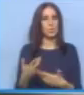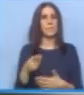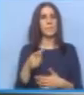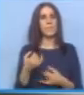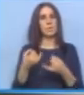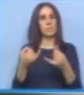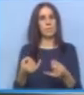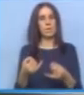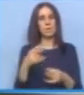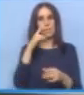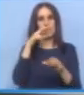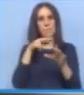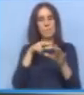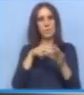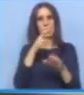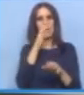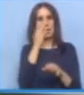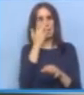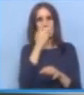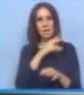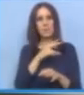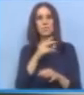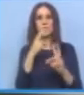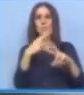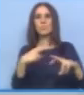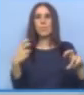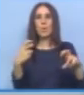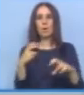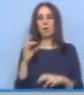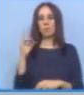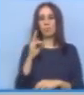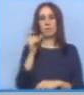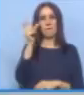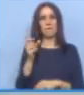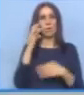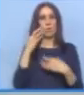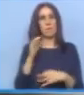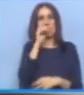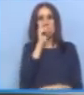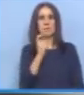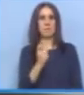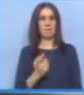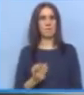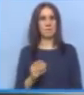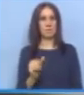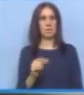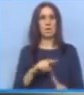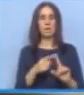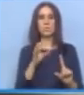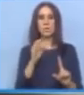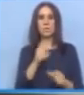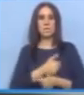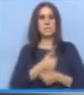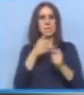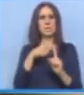lado descobre-se petróleo e gás, não é? Numa zona que para o boliviano normal era a selva, não é? Uma zona que nos anos 80 a cidade de